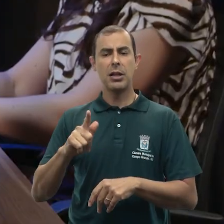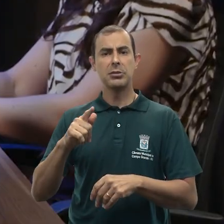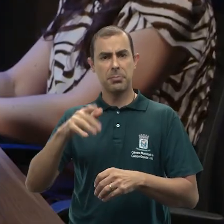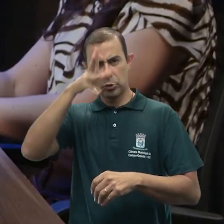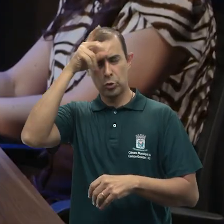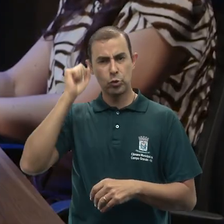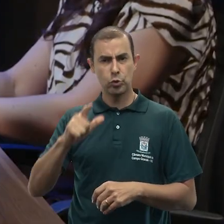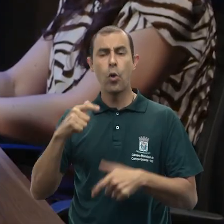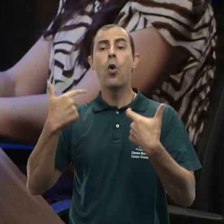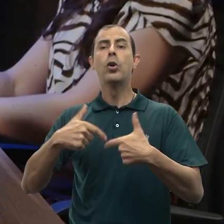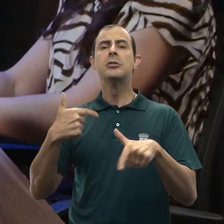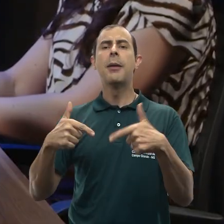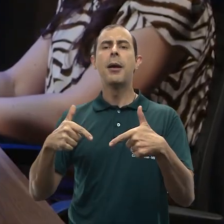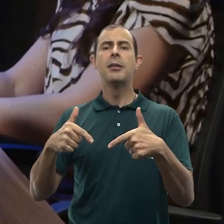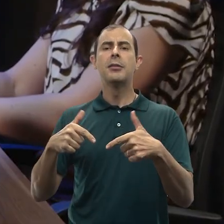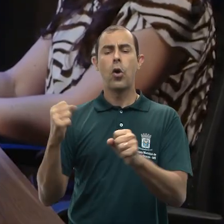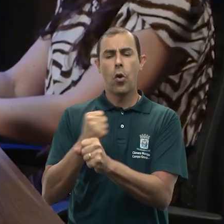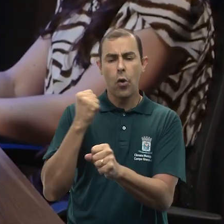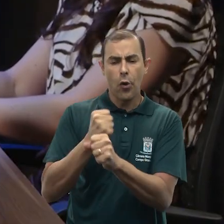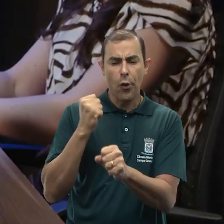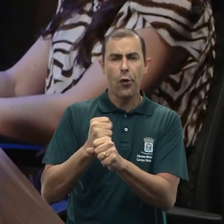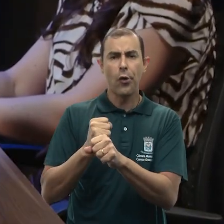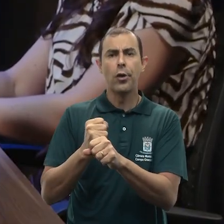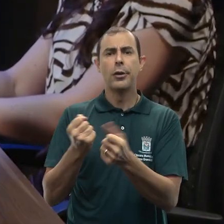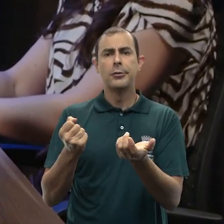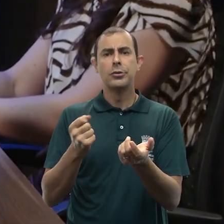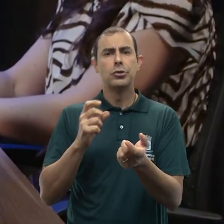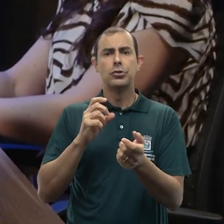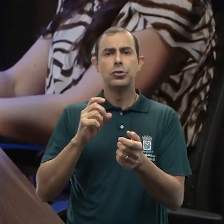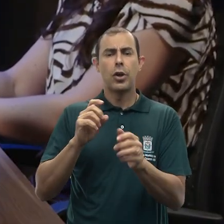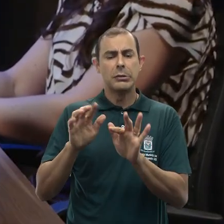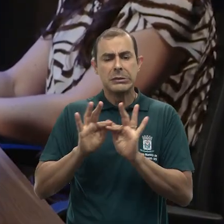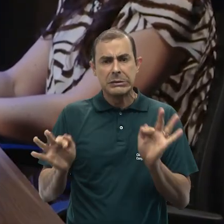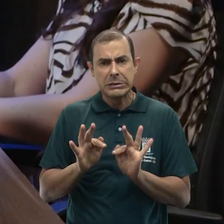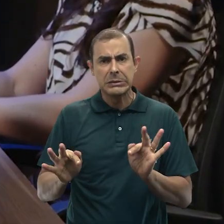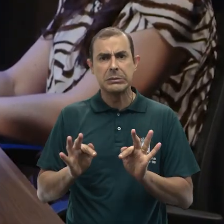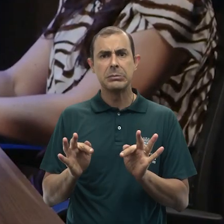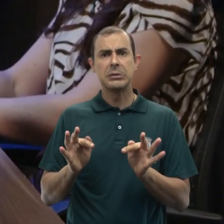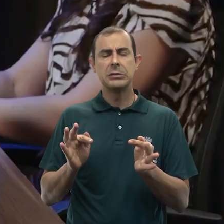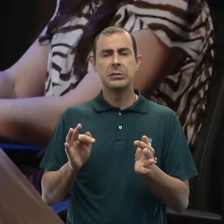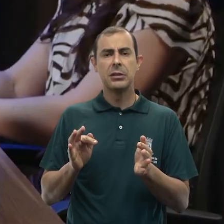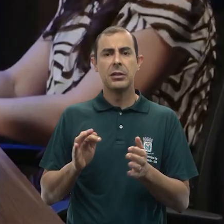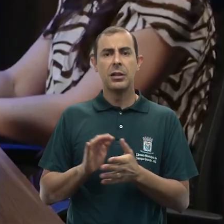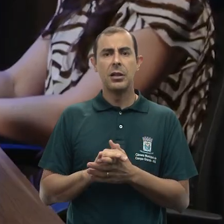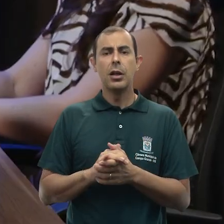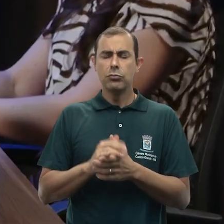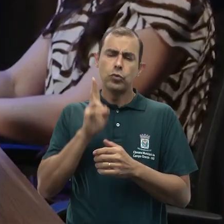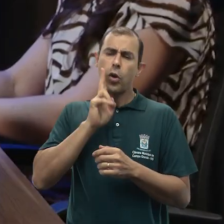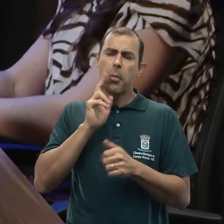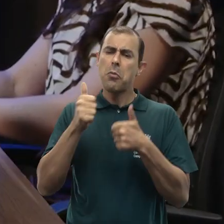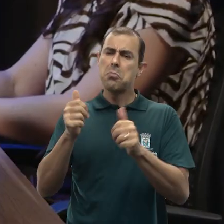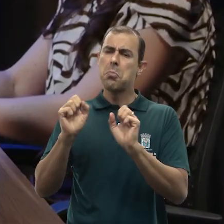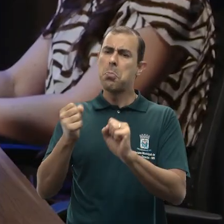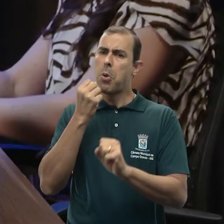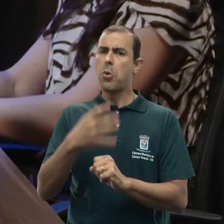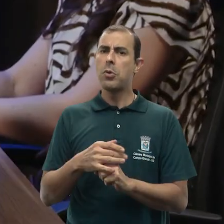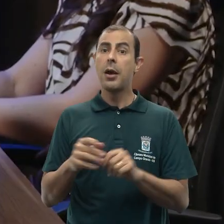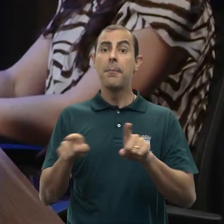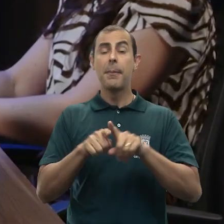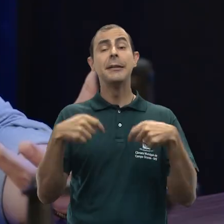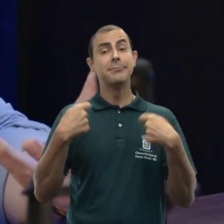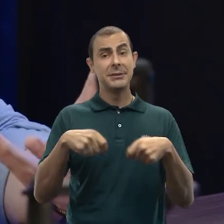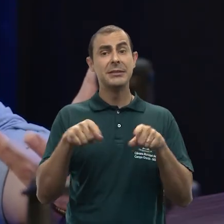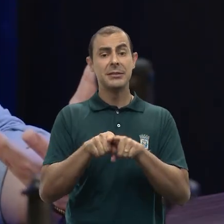para trabalhar é na construção, é na obra, é no chão da fábrica. Nada contra essas atividades, são fundamentais. Mas a gente tem que preparar o cenário